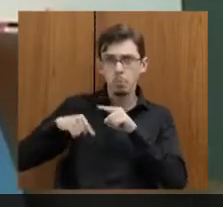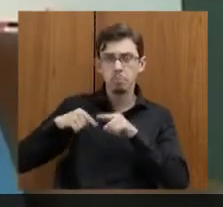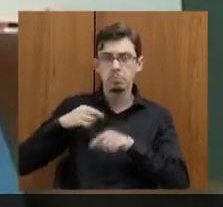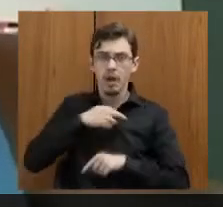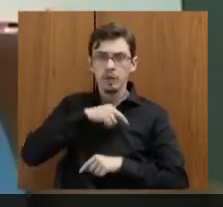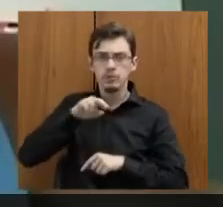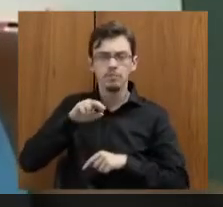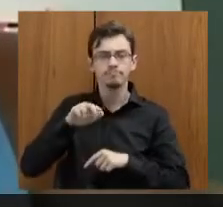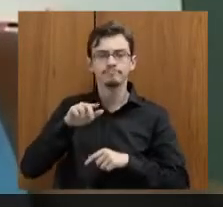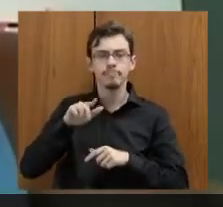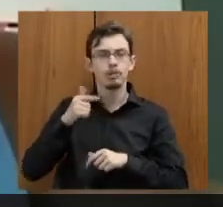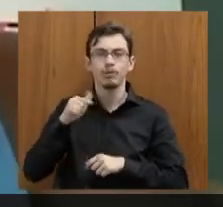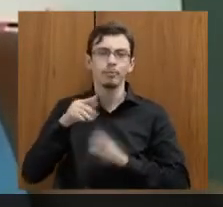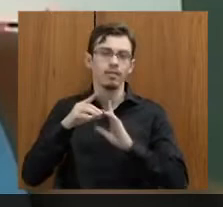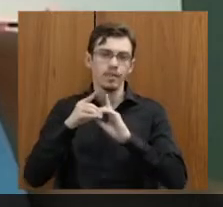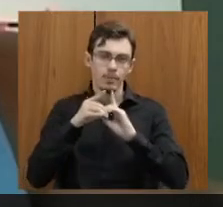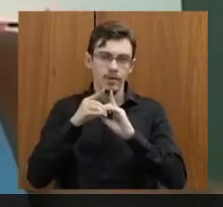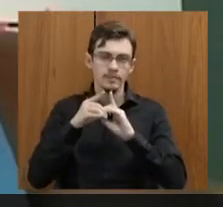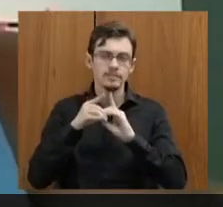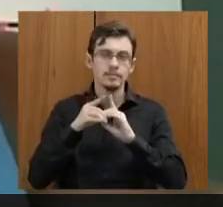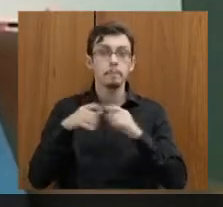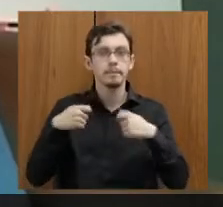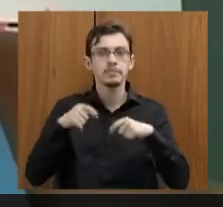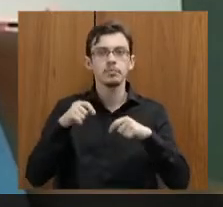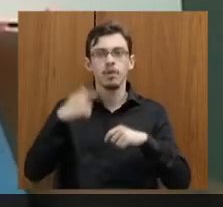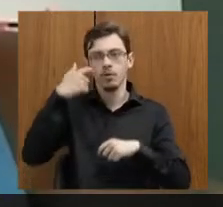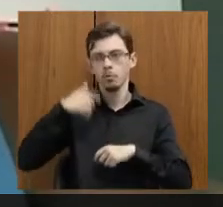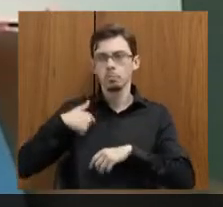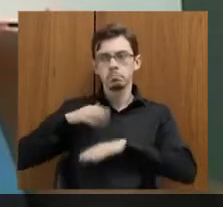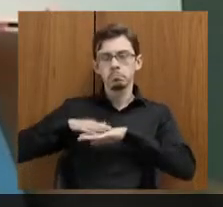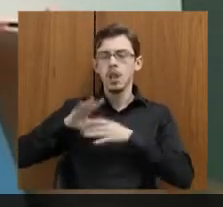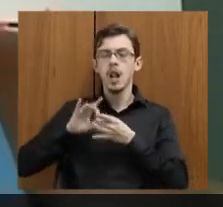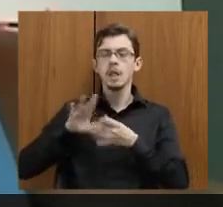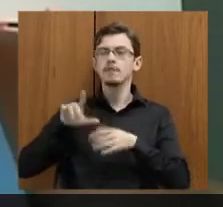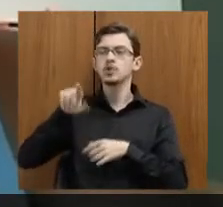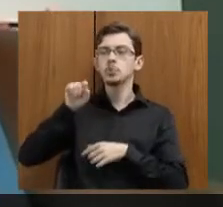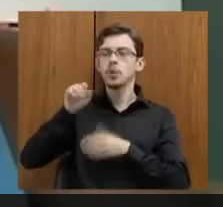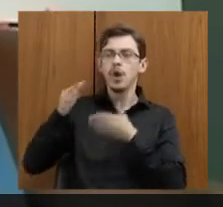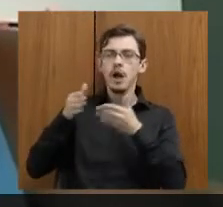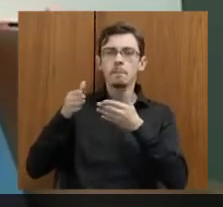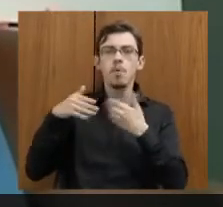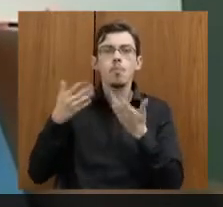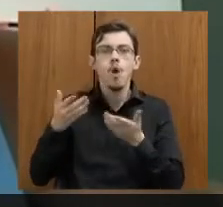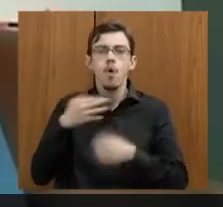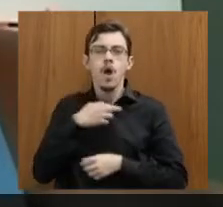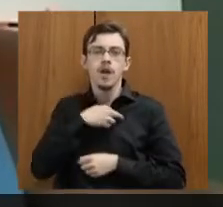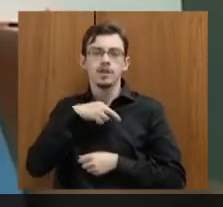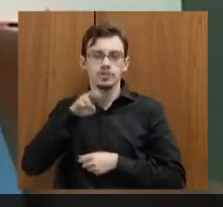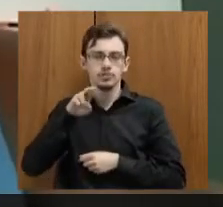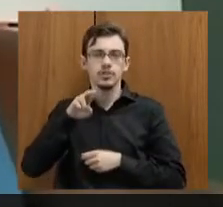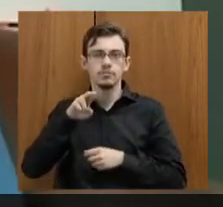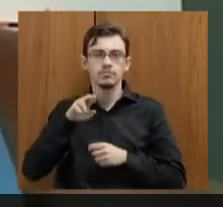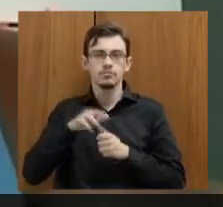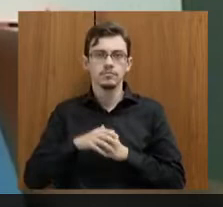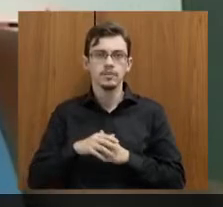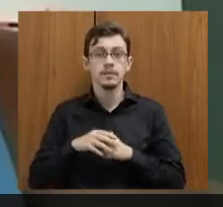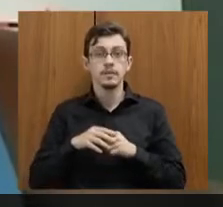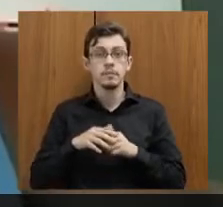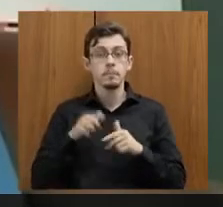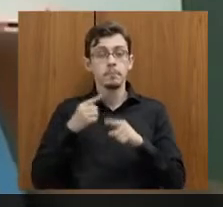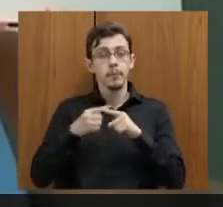inacabada e também é o quanto gente populacional